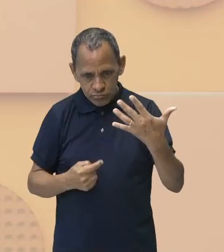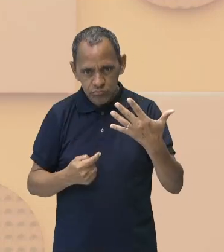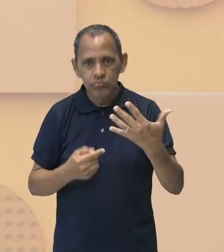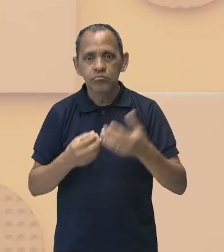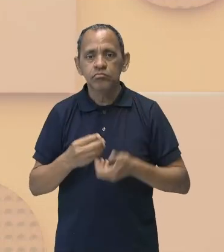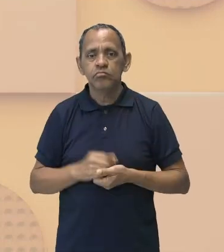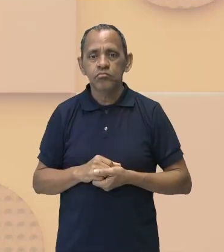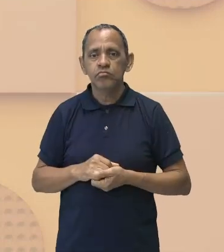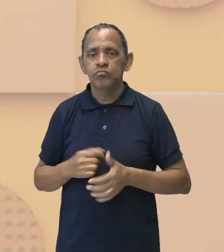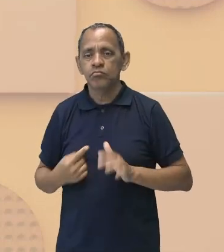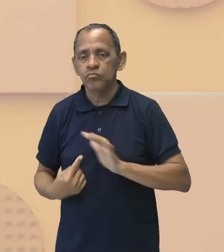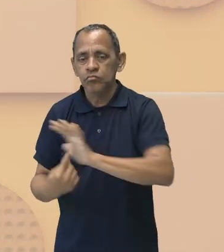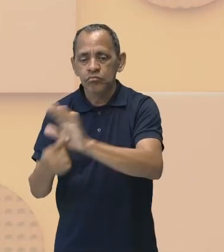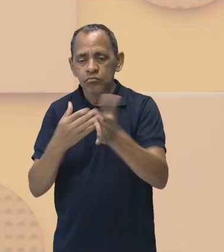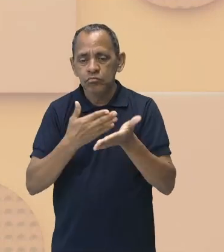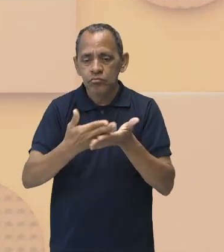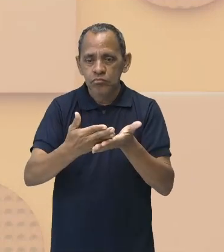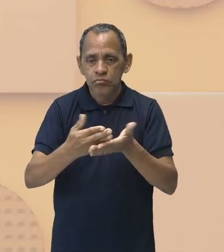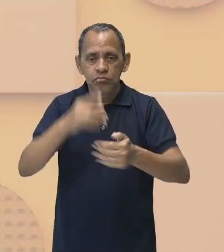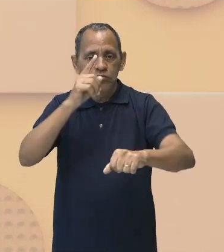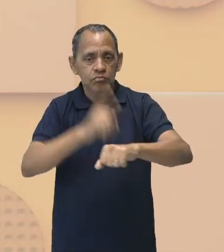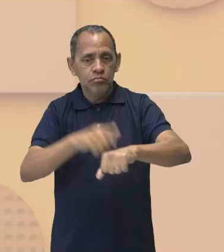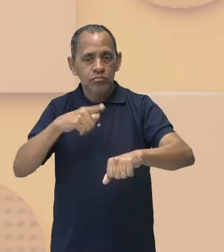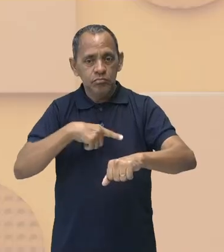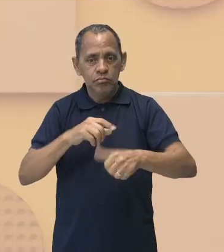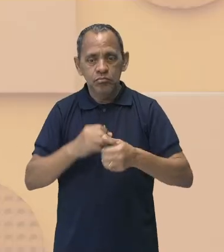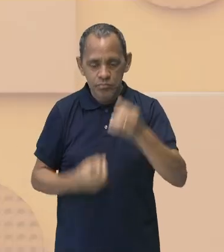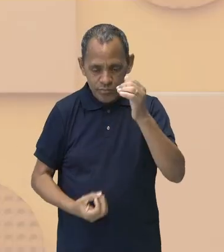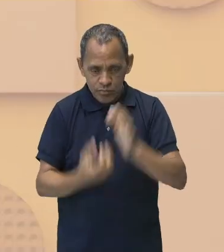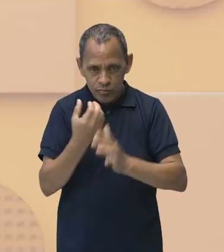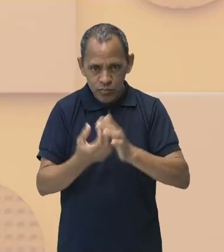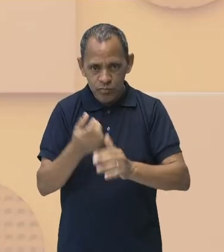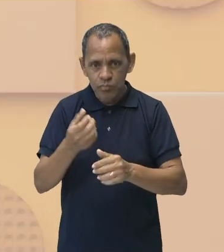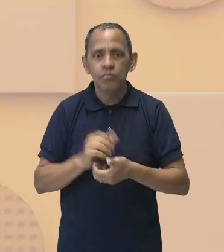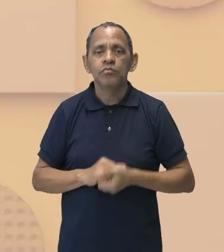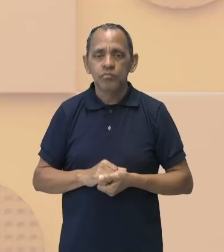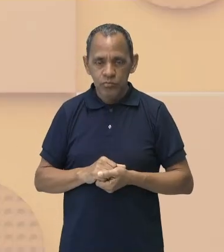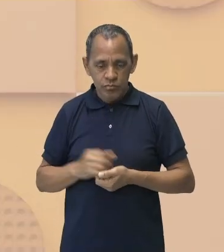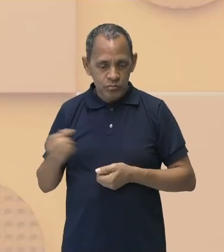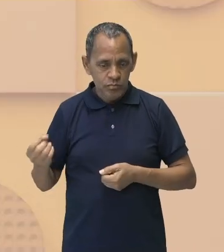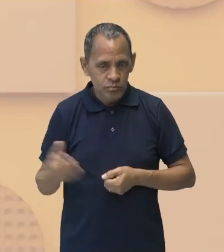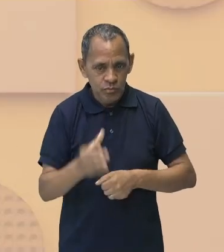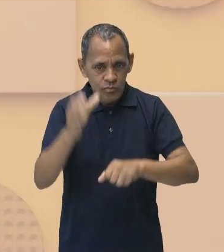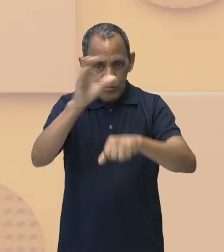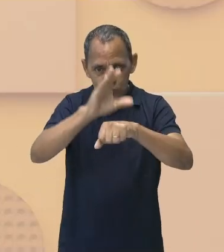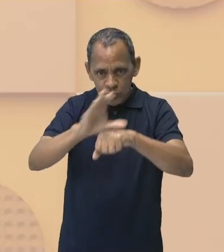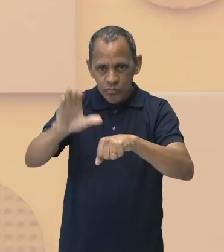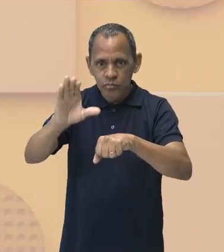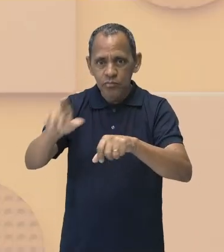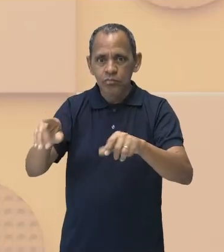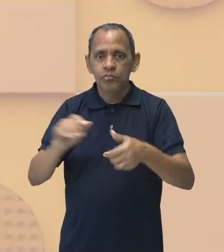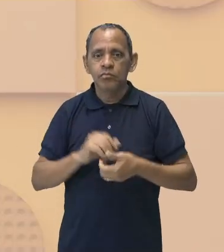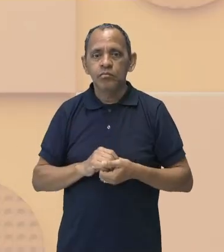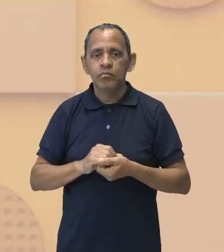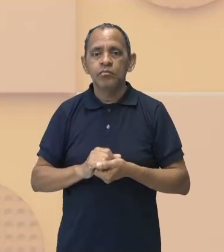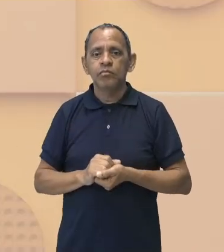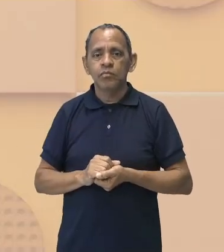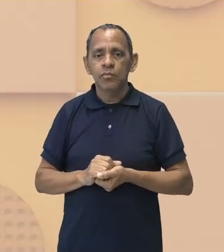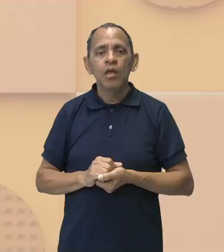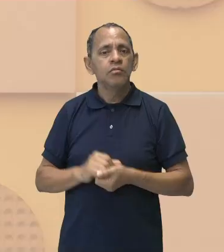a partir do momento em que houve a elaboração de uma nova Constituição do Brasil, ok? Mas isso são